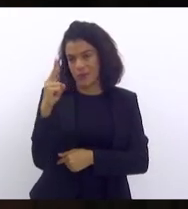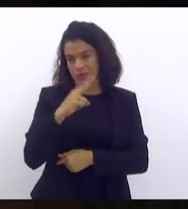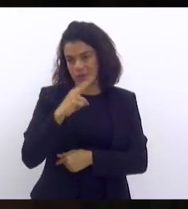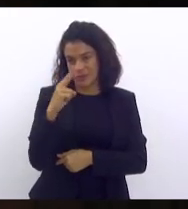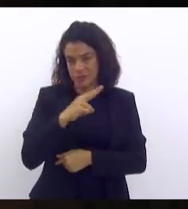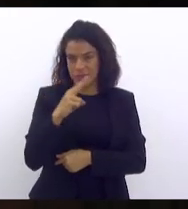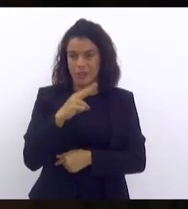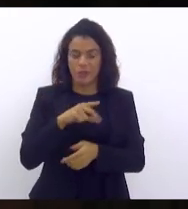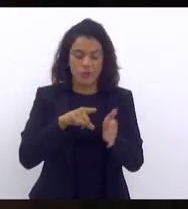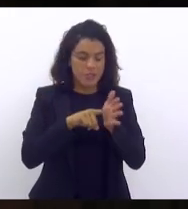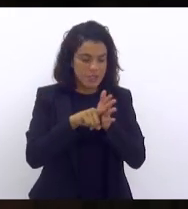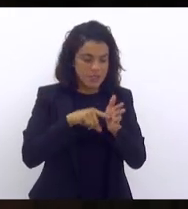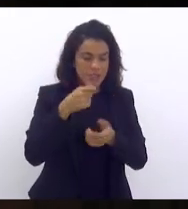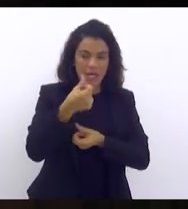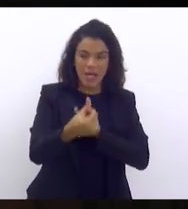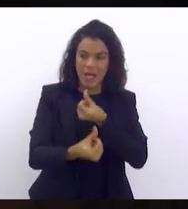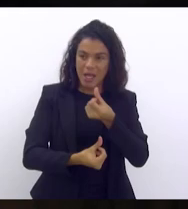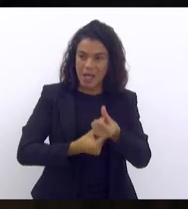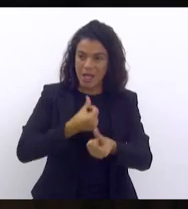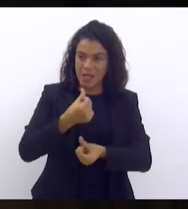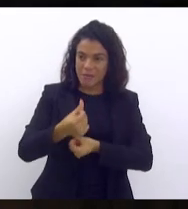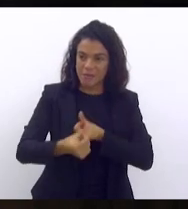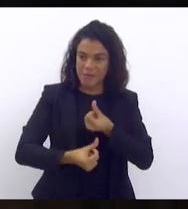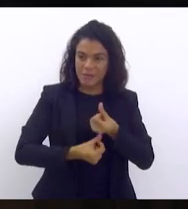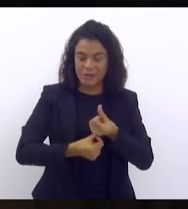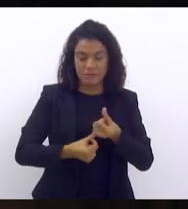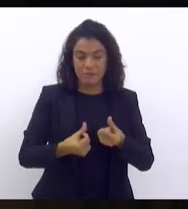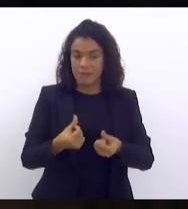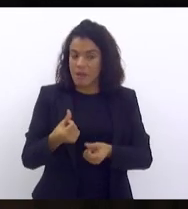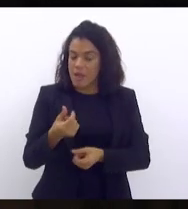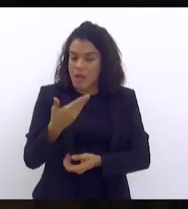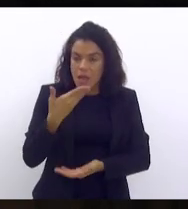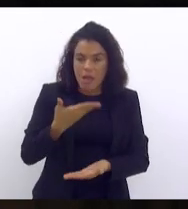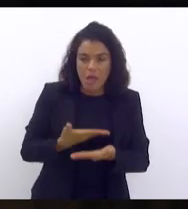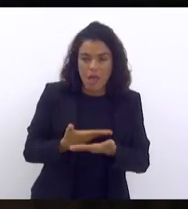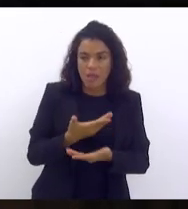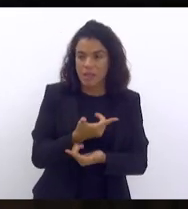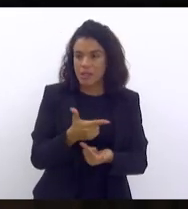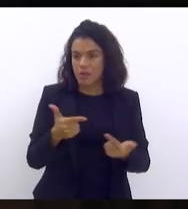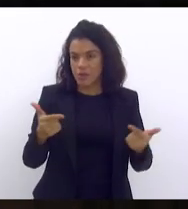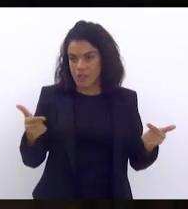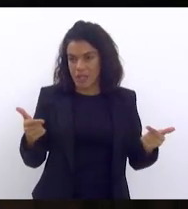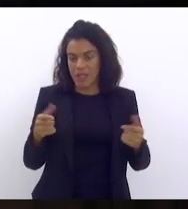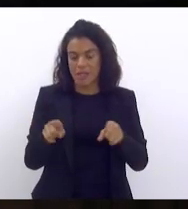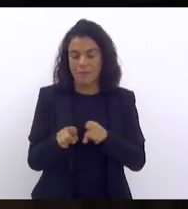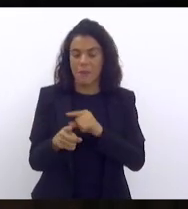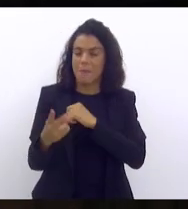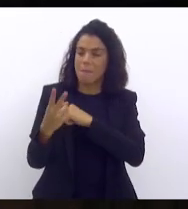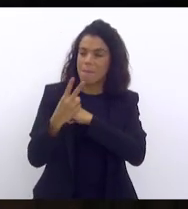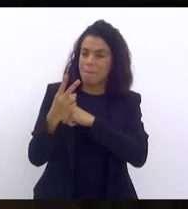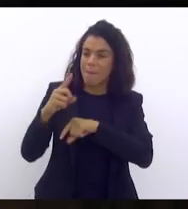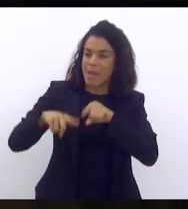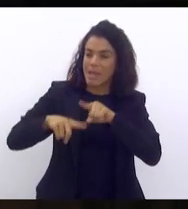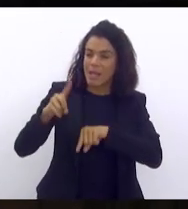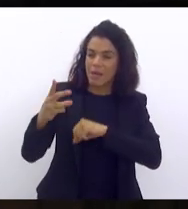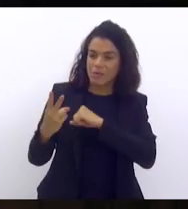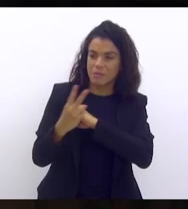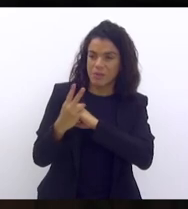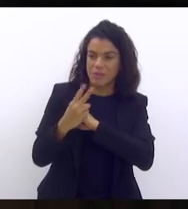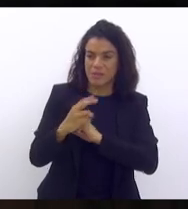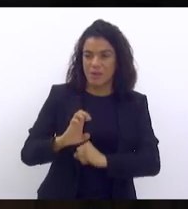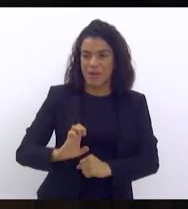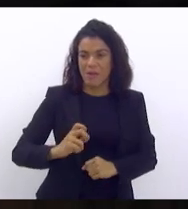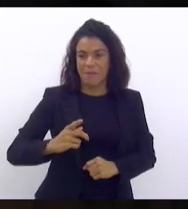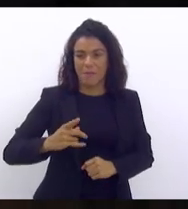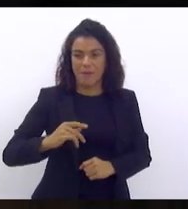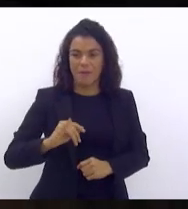com exames periódicos, que é alarmante que não tenham isso, com os EPIs, e a gente também vai estar